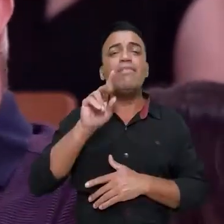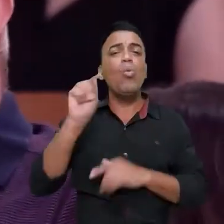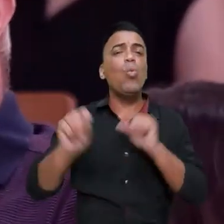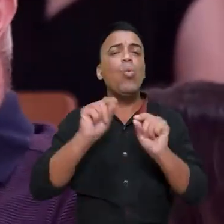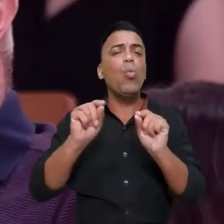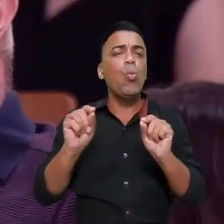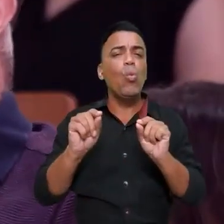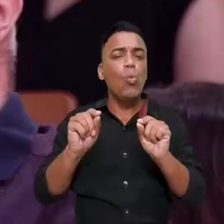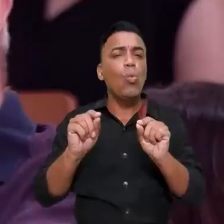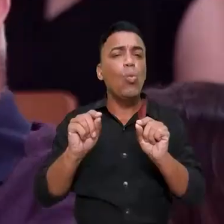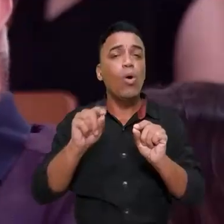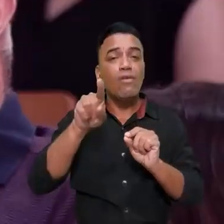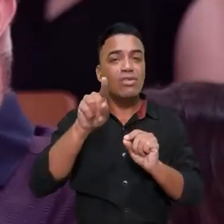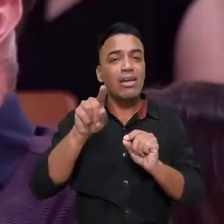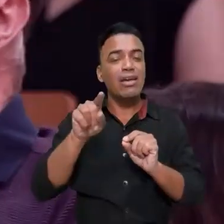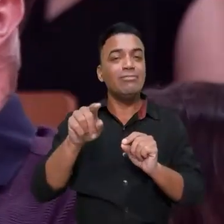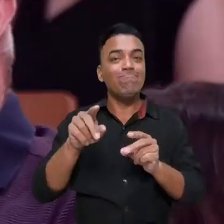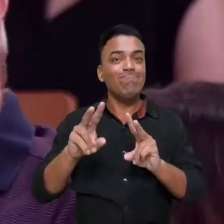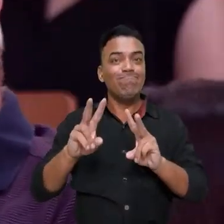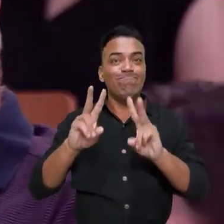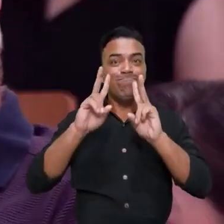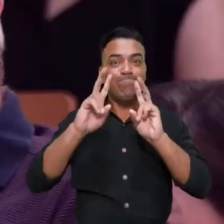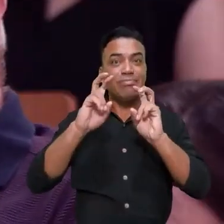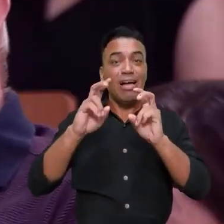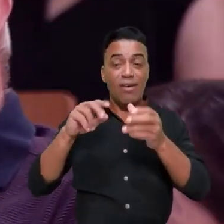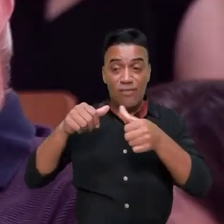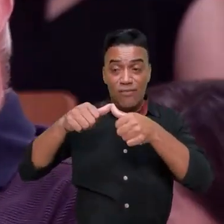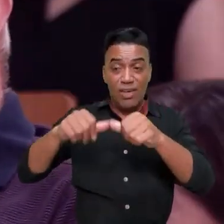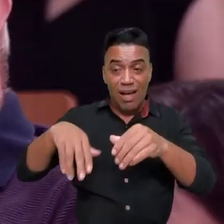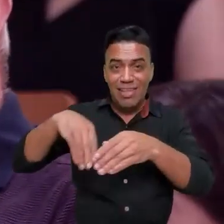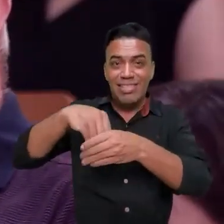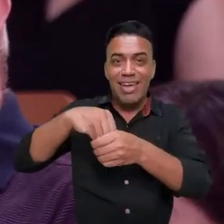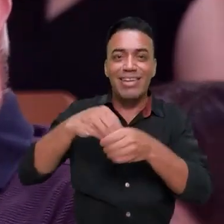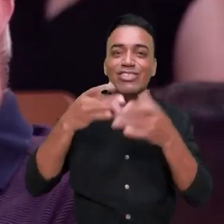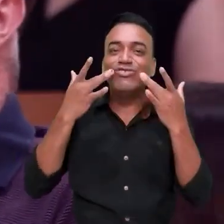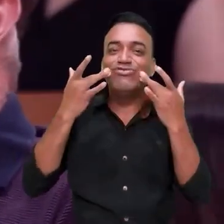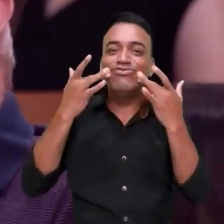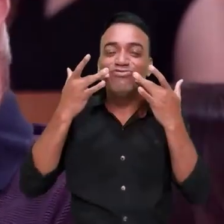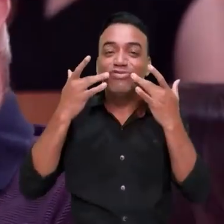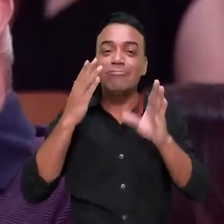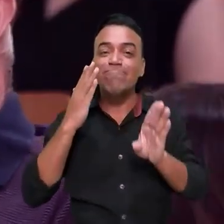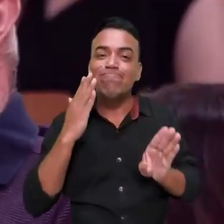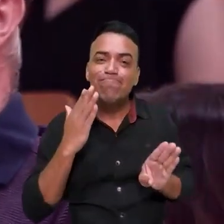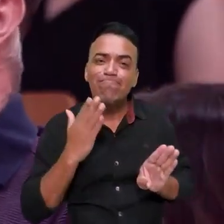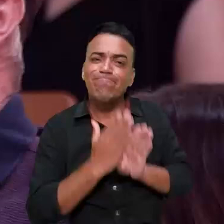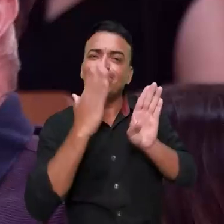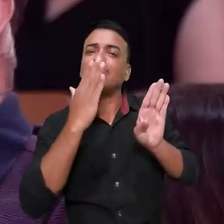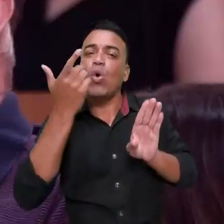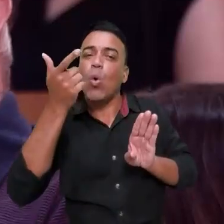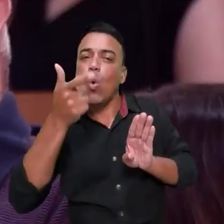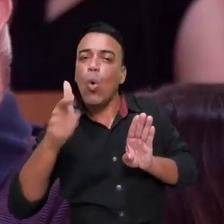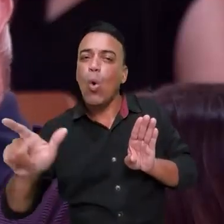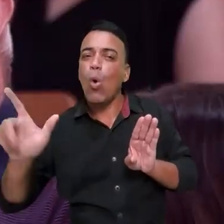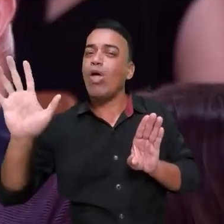era, e você me fez ficar lá dentro e descobrir